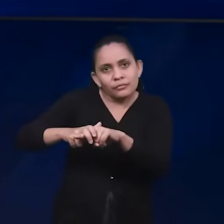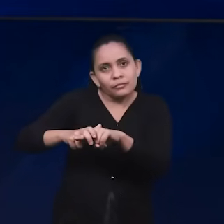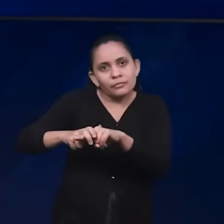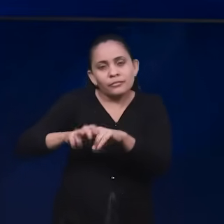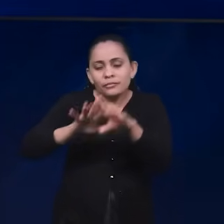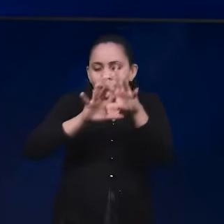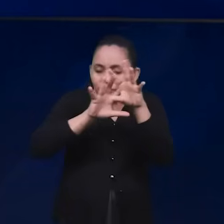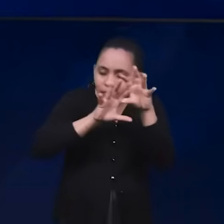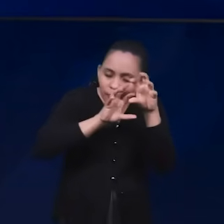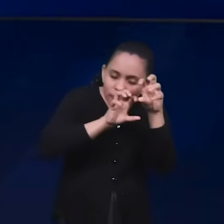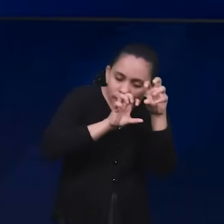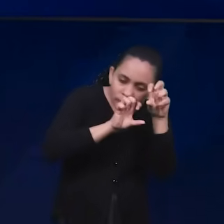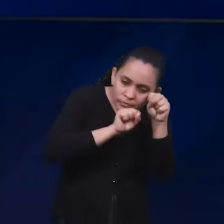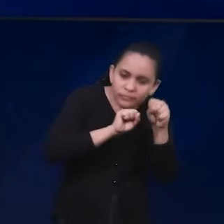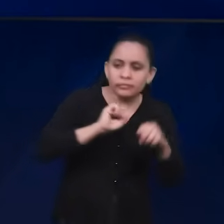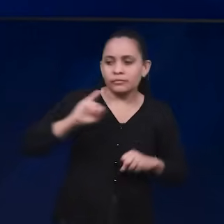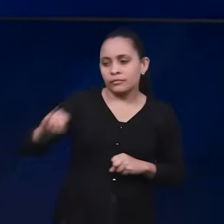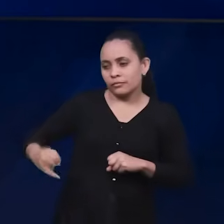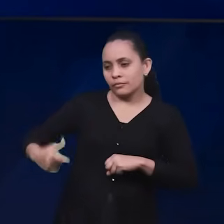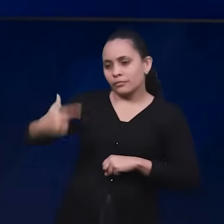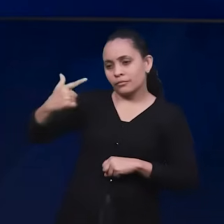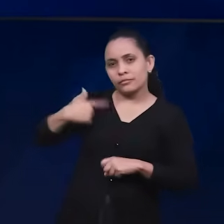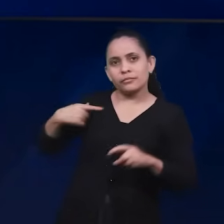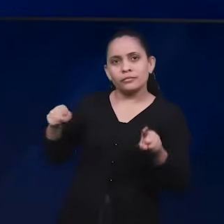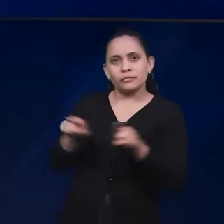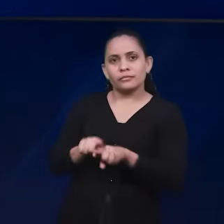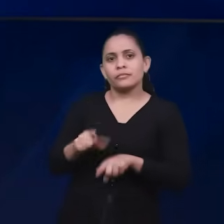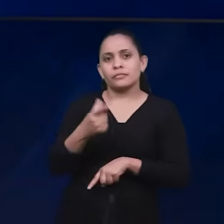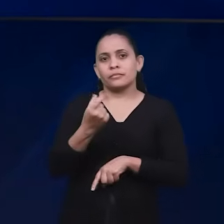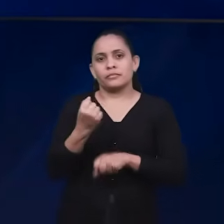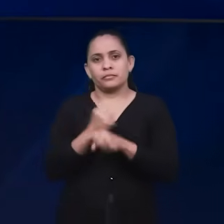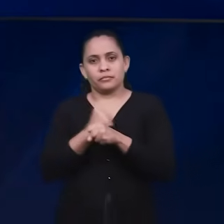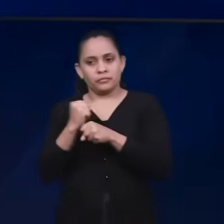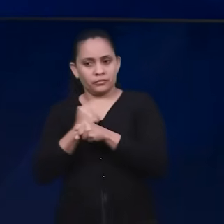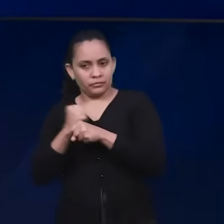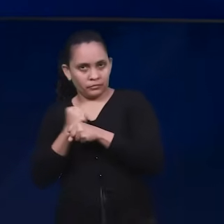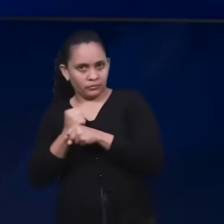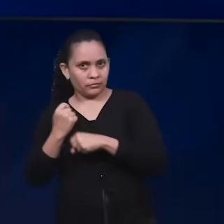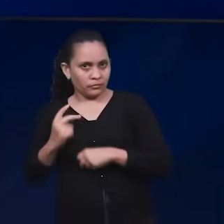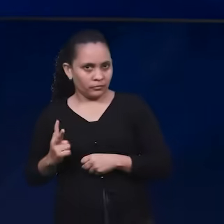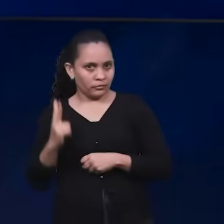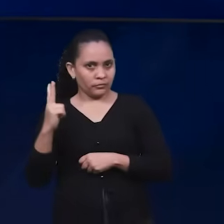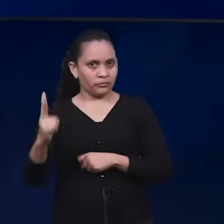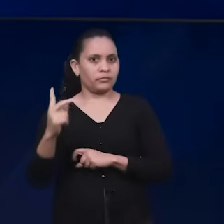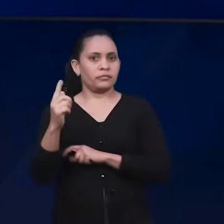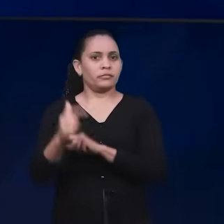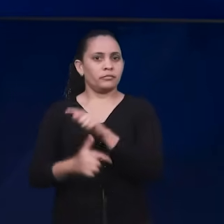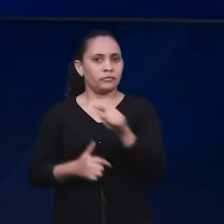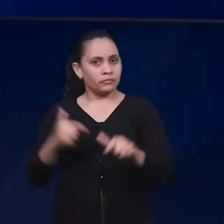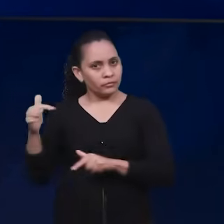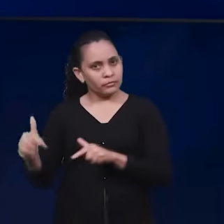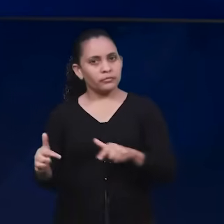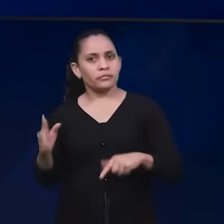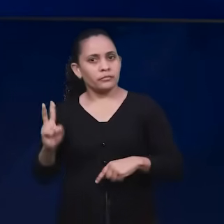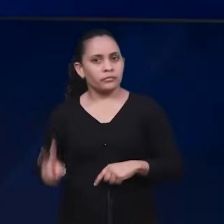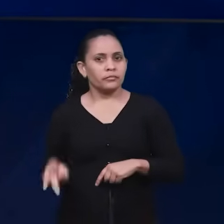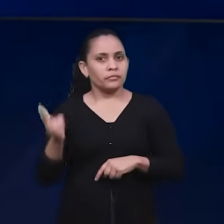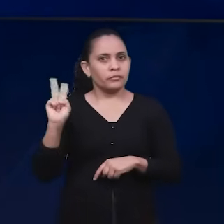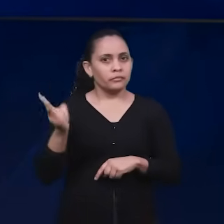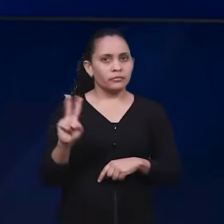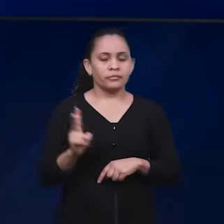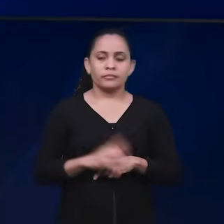e ali ele passava a noite. E Jacó, que foi um pastor de ovelha por 20 anos para Labão e depois continuou sendo pastor, ele